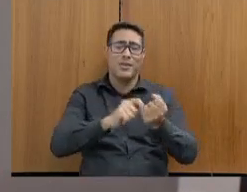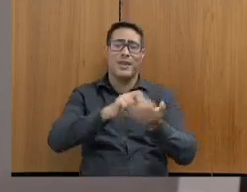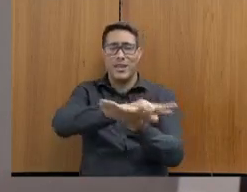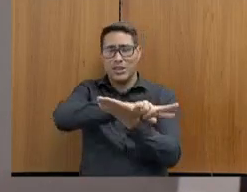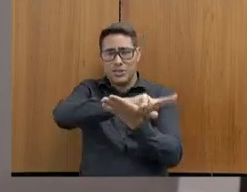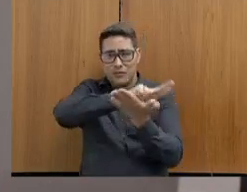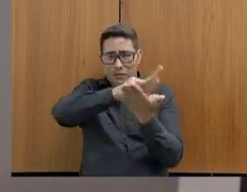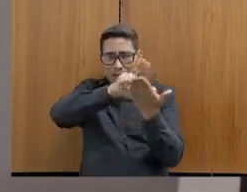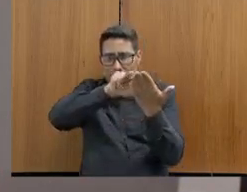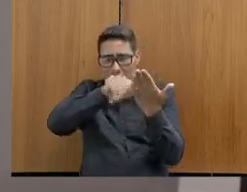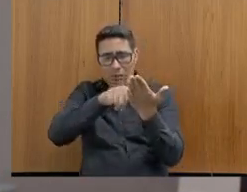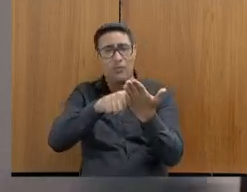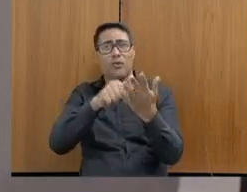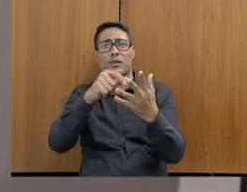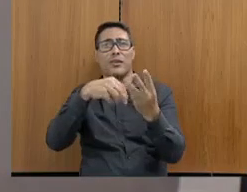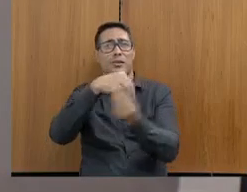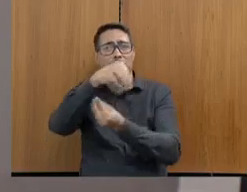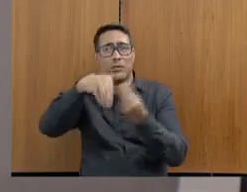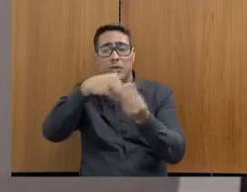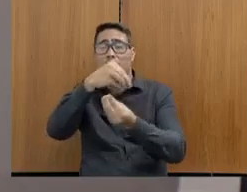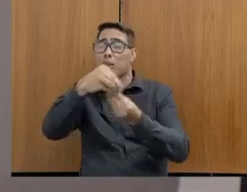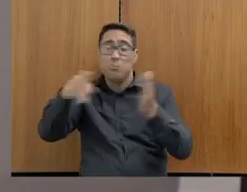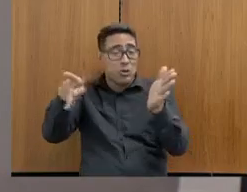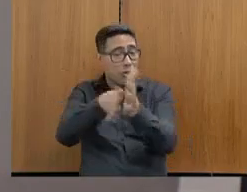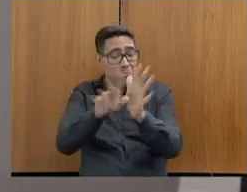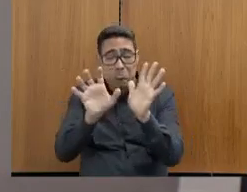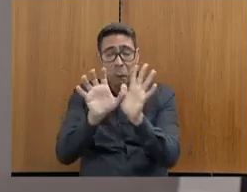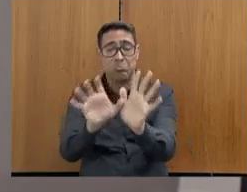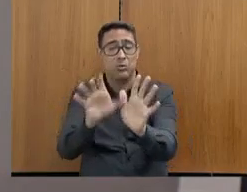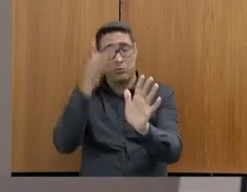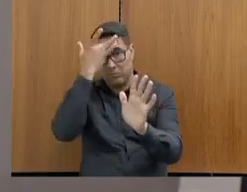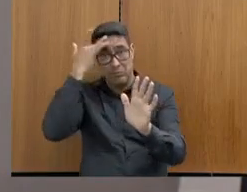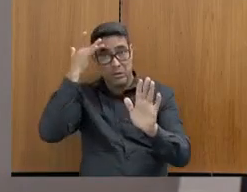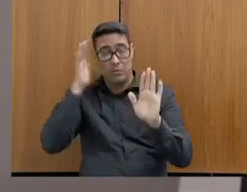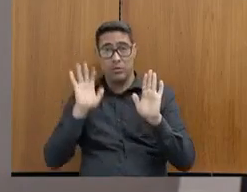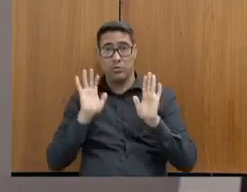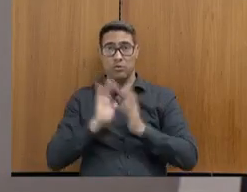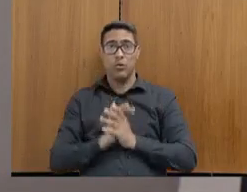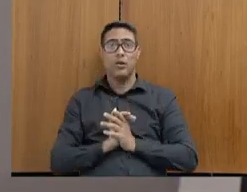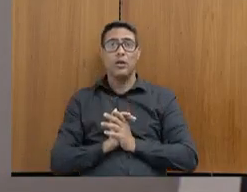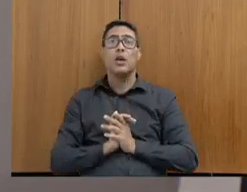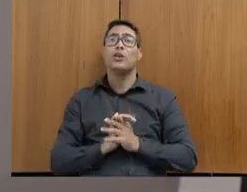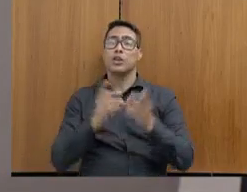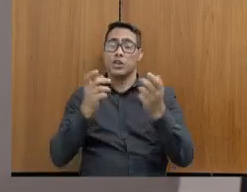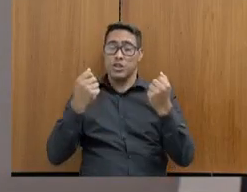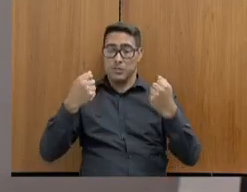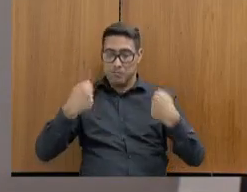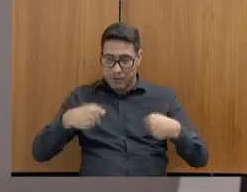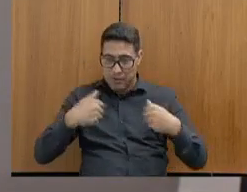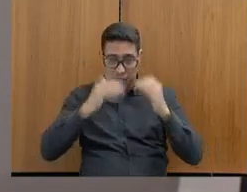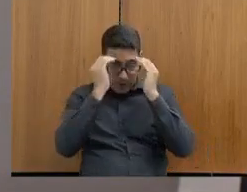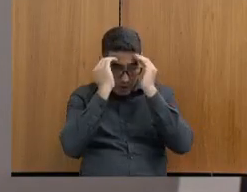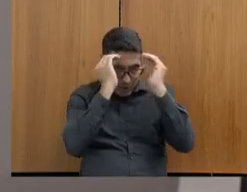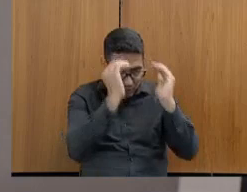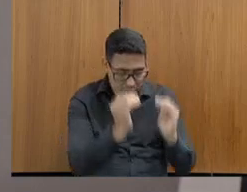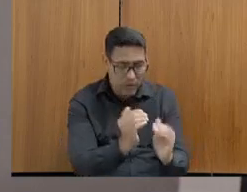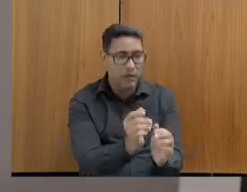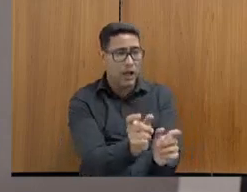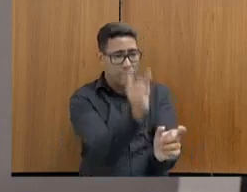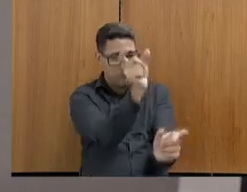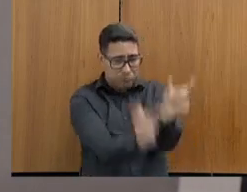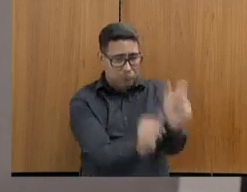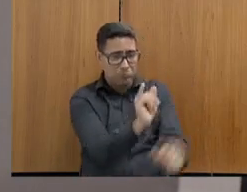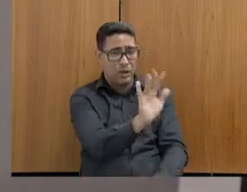ser intrínsecas aquele indivíduo então né Eu acho que a gente tem que respeitar a imagem respeitar